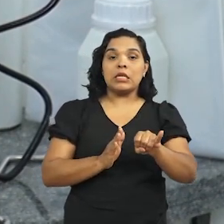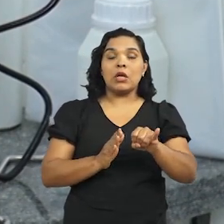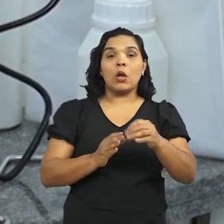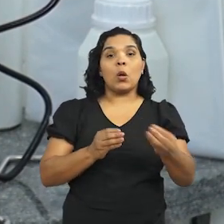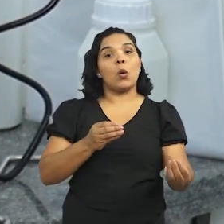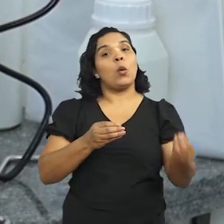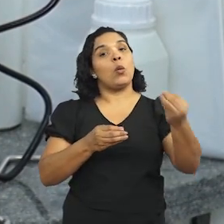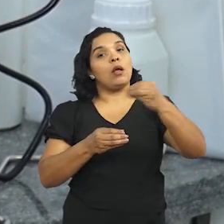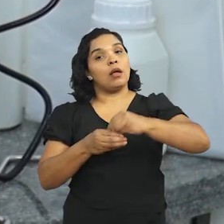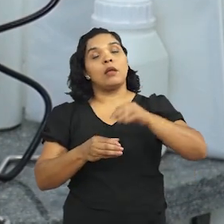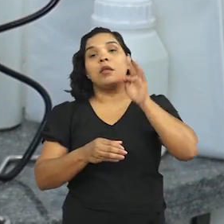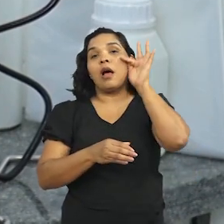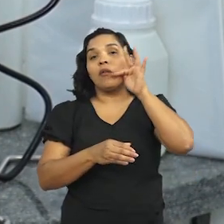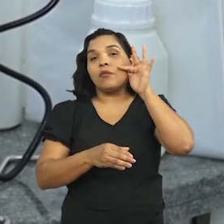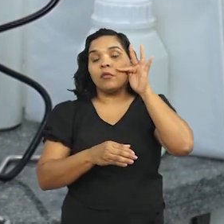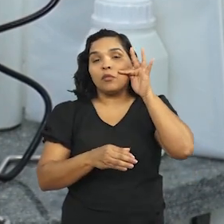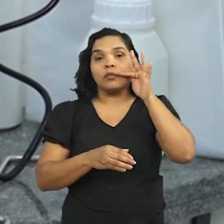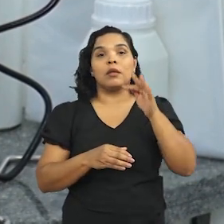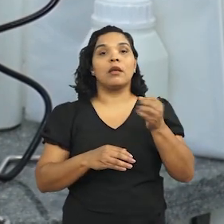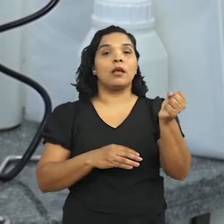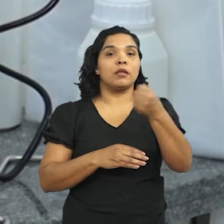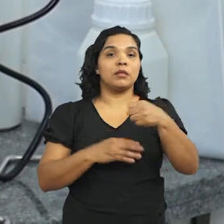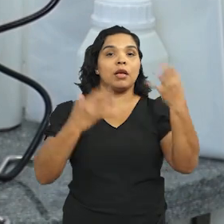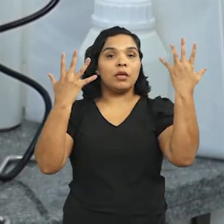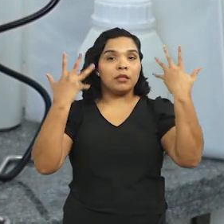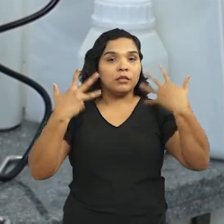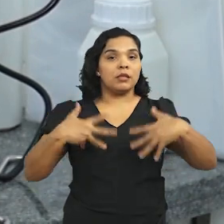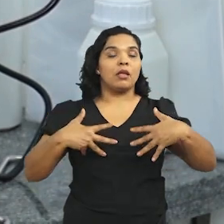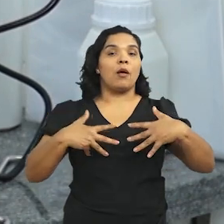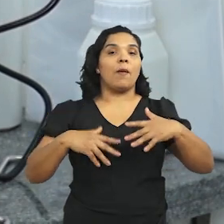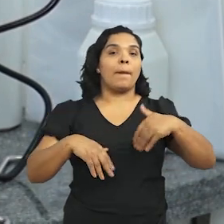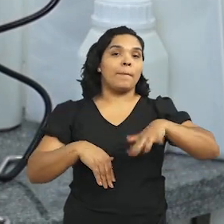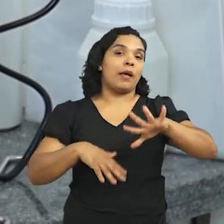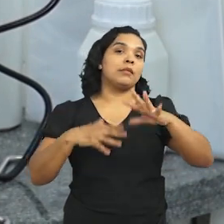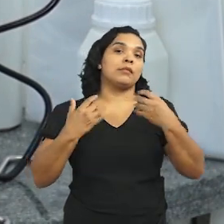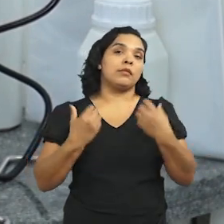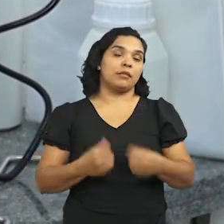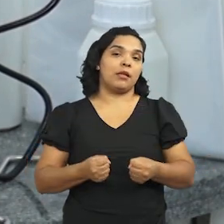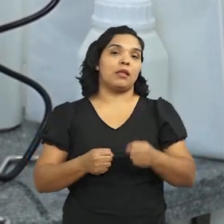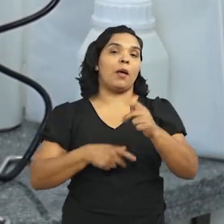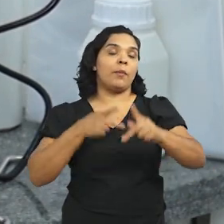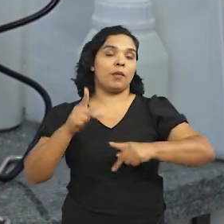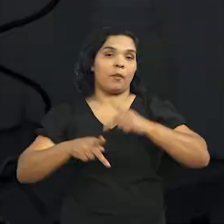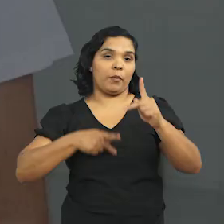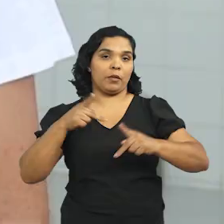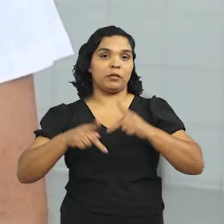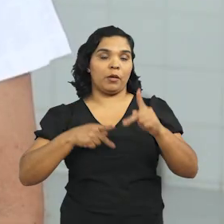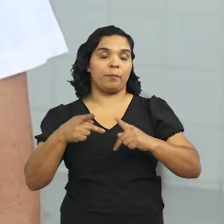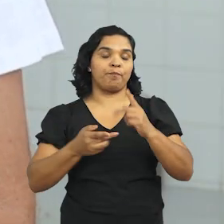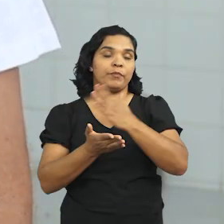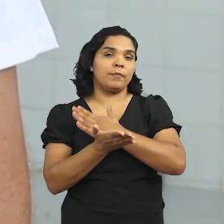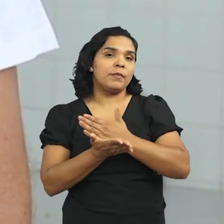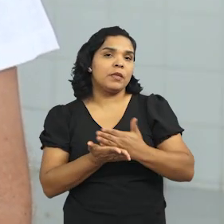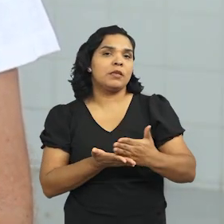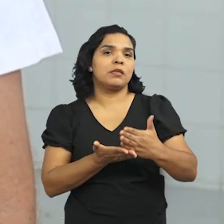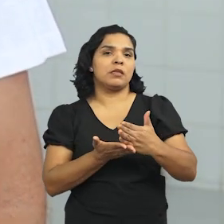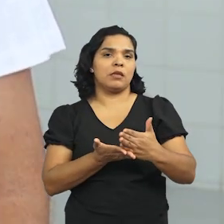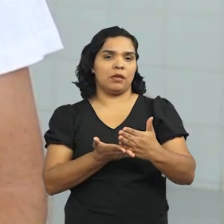pesquisa é ver se realmente com essa adição a cerveja artesanal ela seja mais aceita pela população. A gente